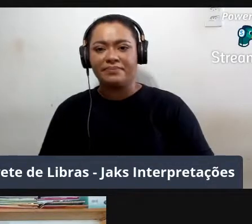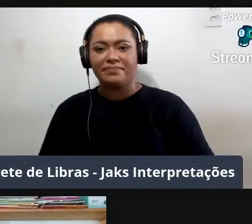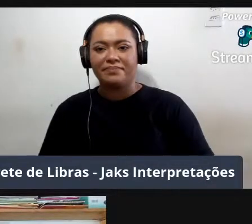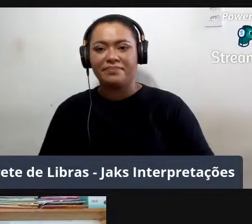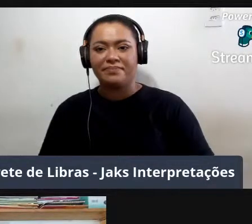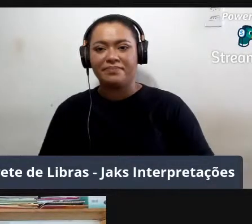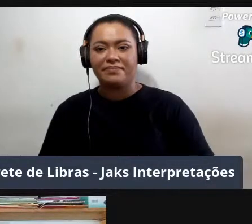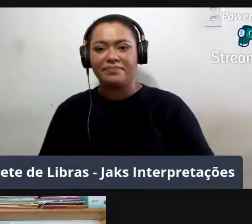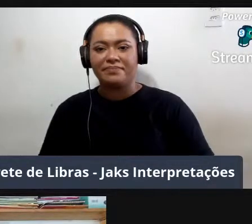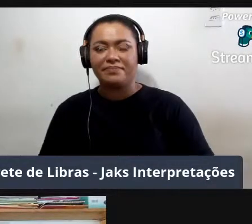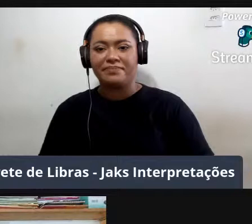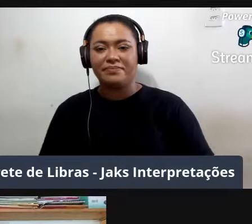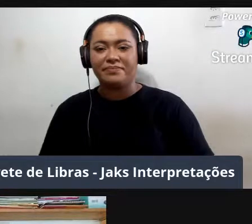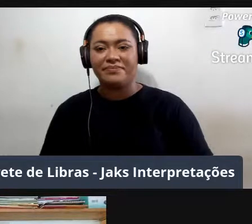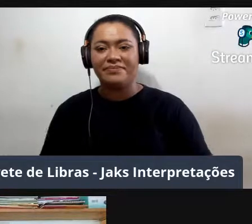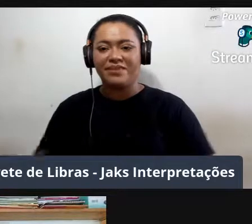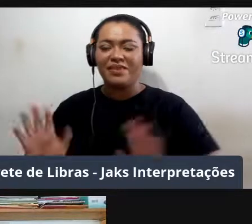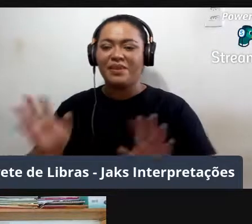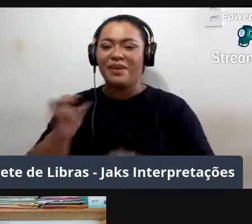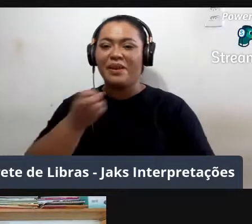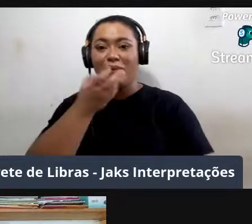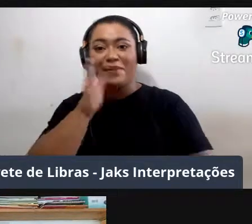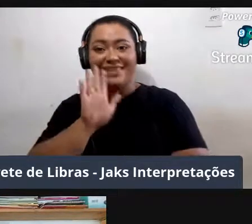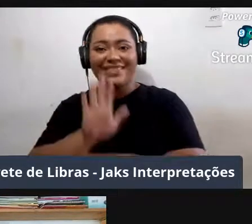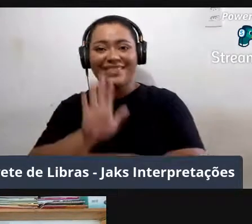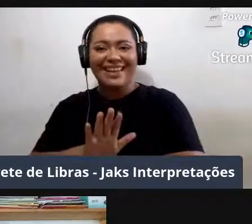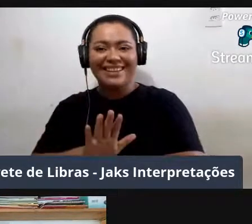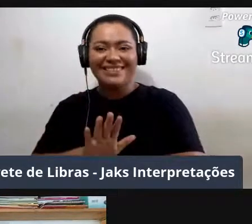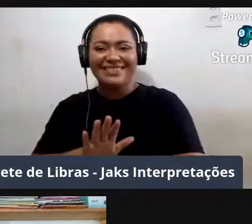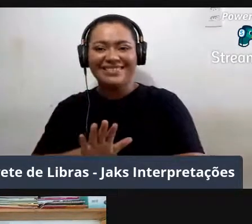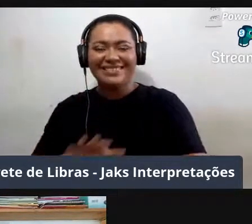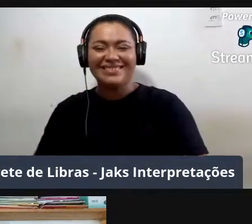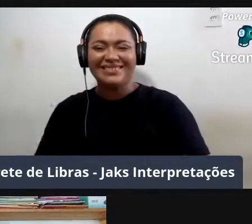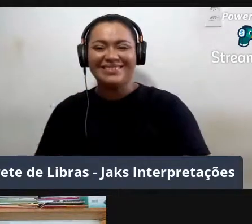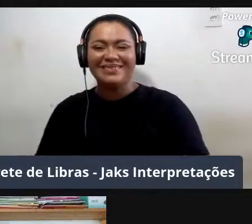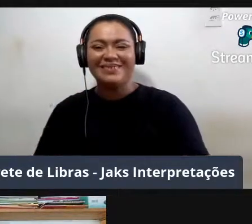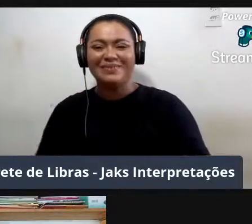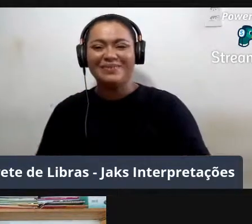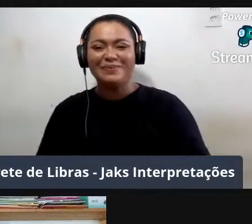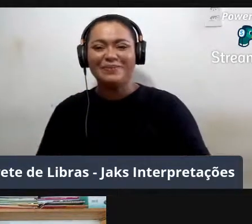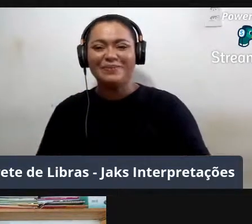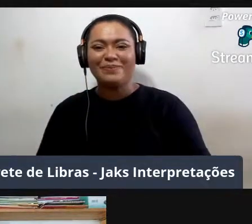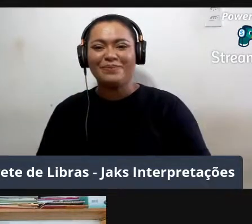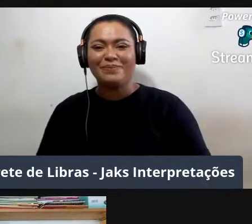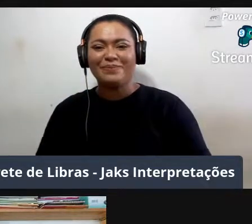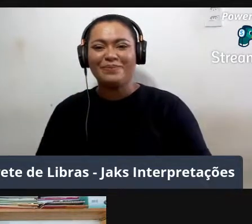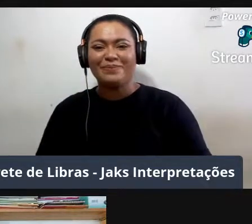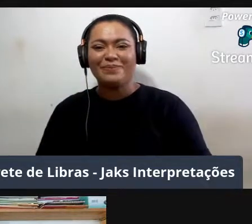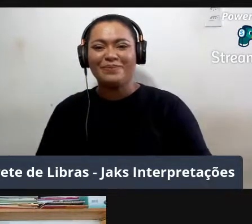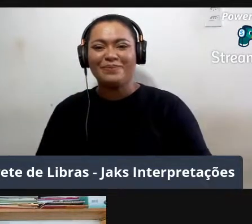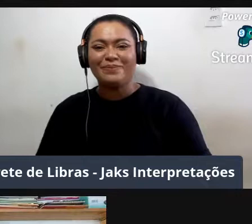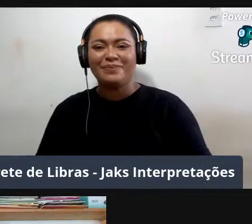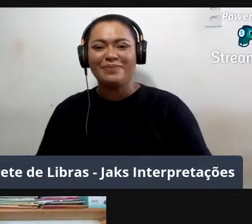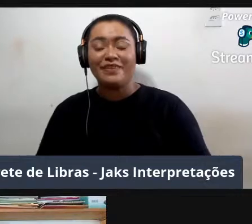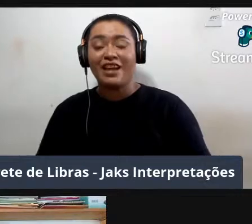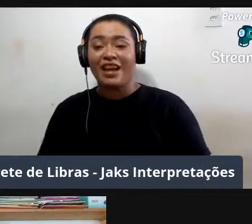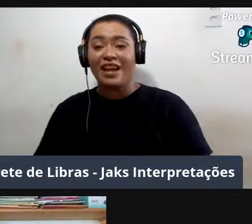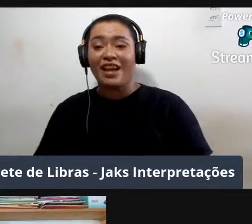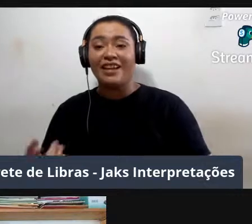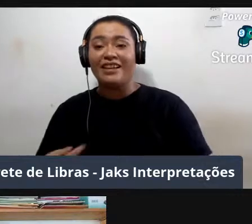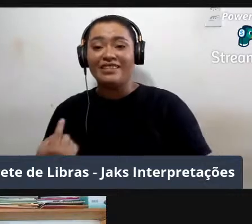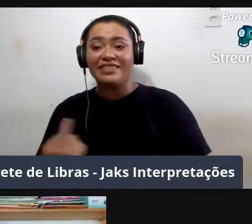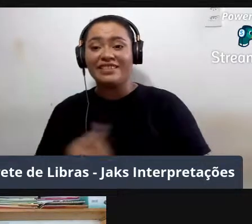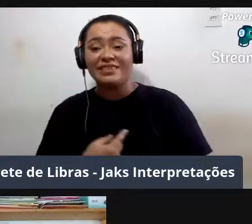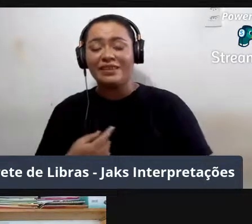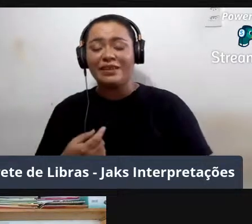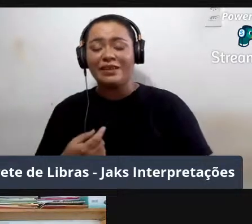Olá, boa tarde. Boa E tarde. a gente demorou um pouco